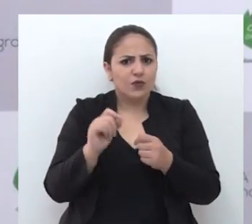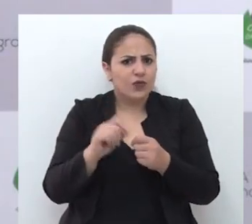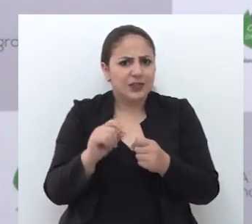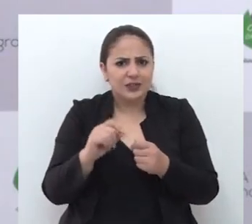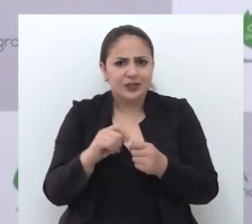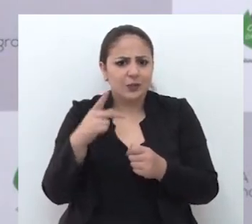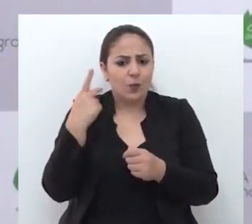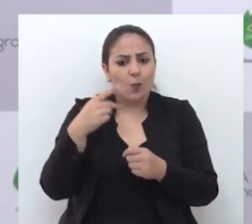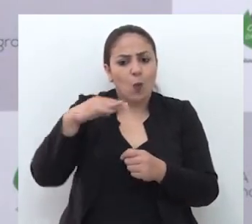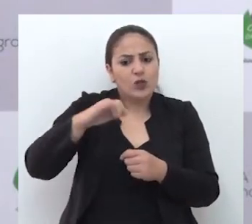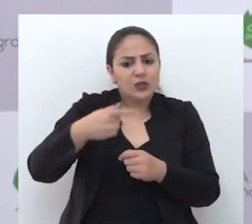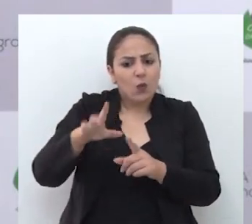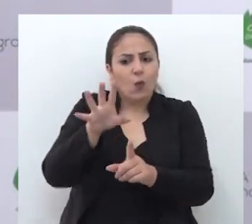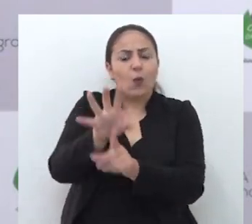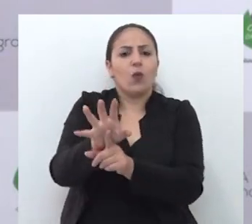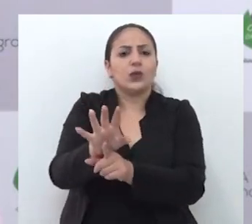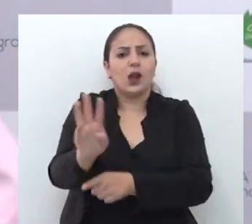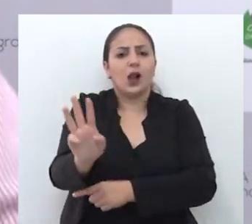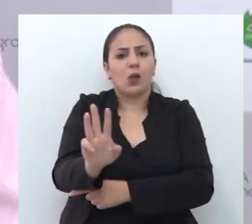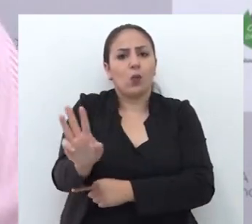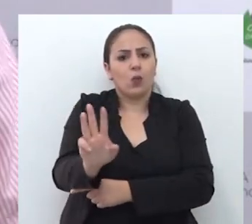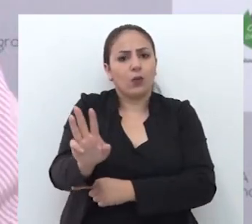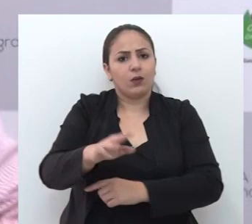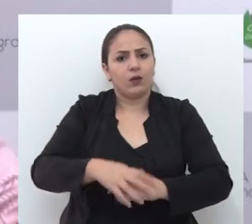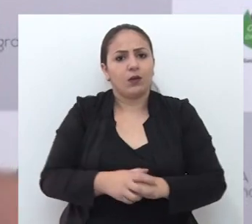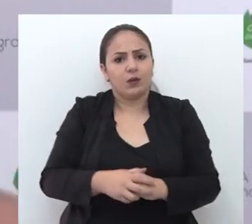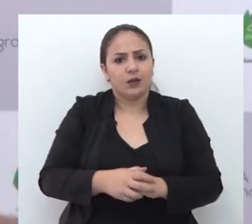o bandido do Lula entrar naquele momento, nós fizemos